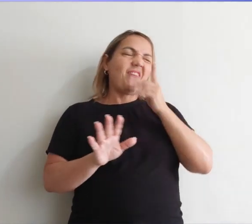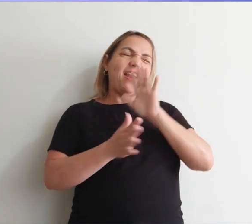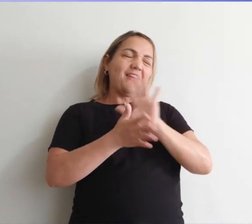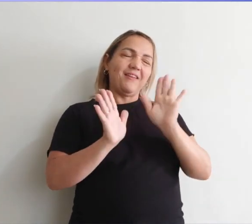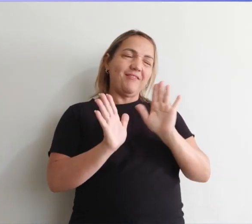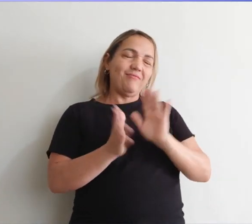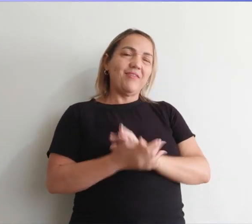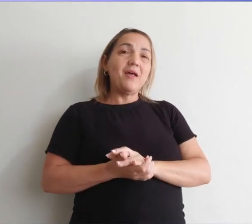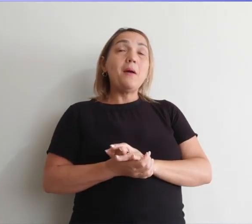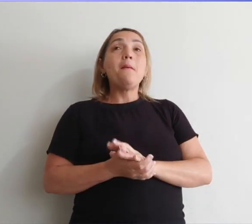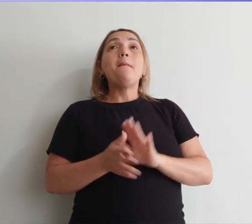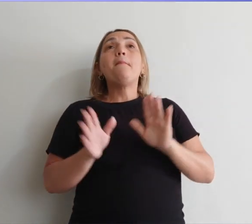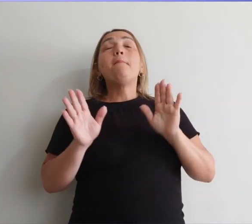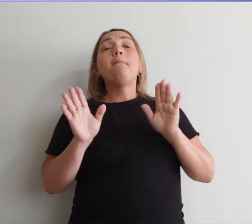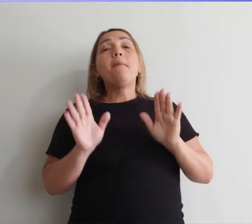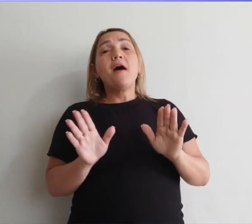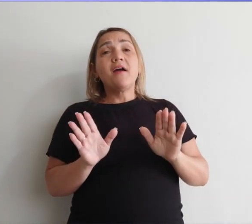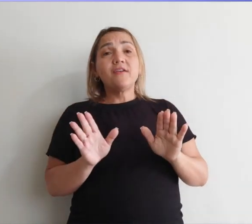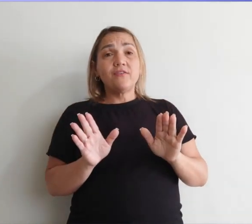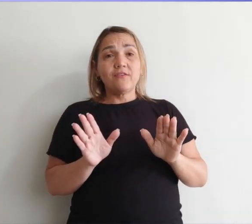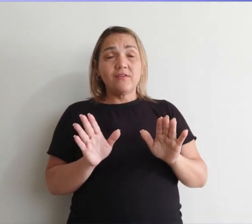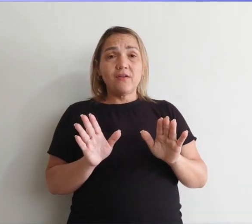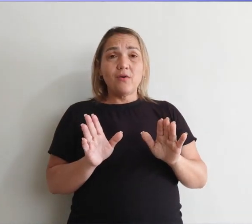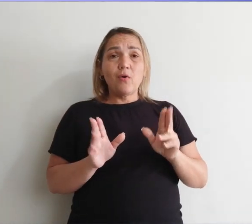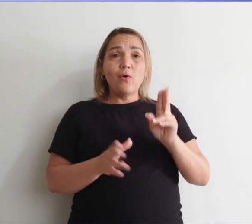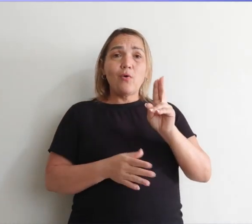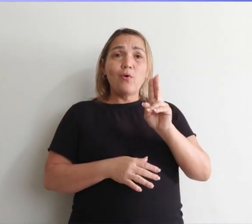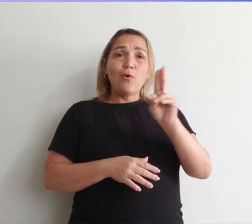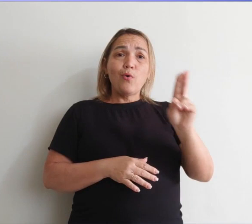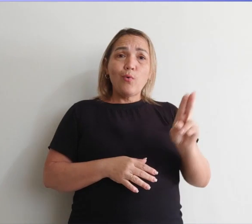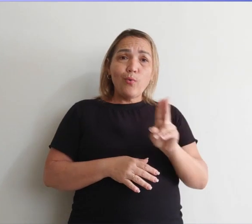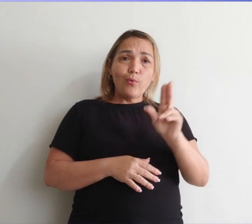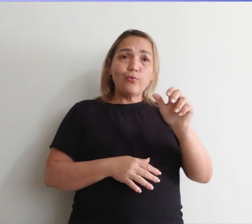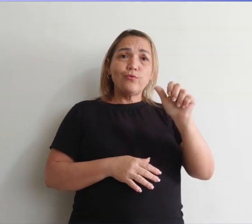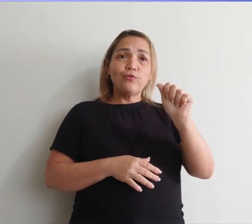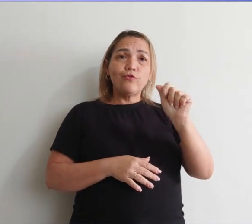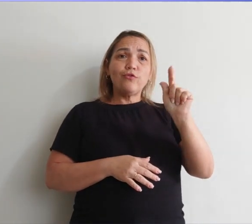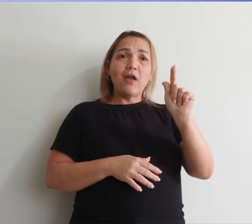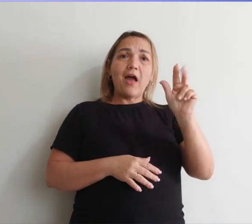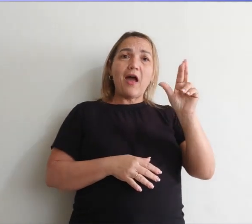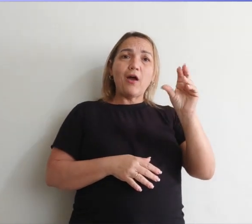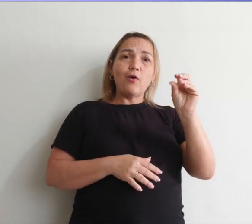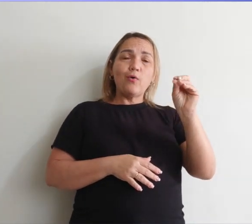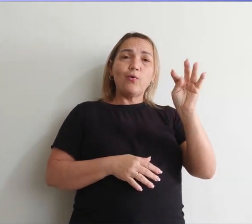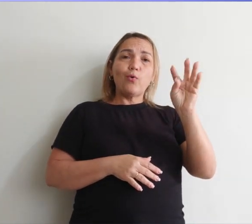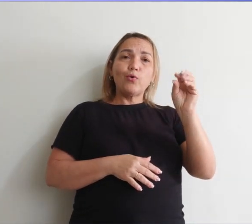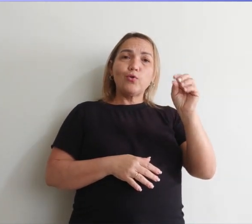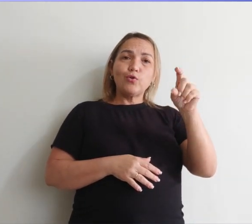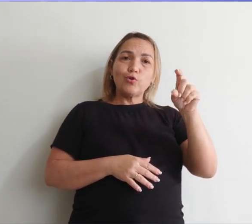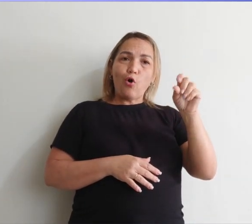falar muito, não, mas assim, de uso de agrotóxicos,